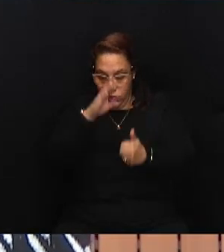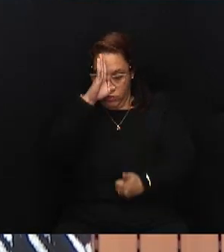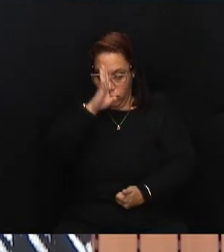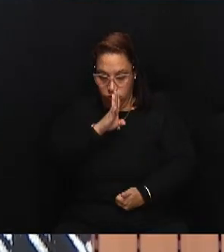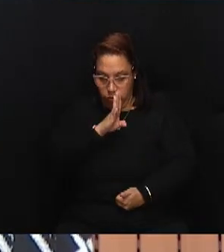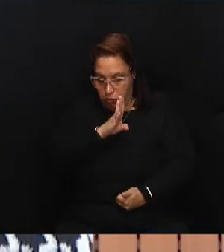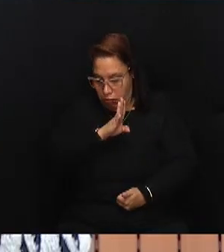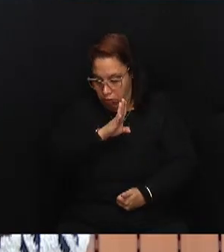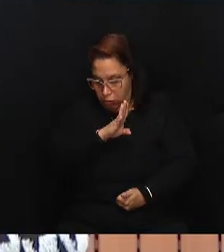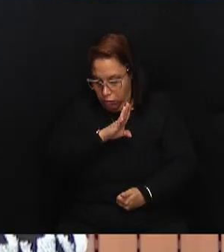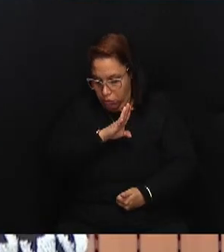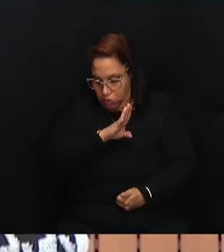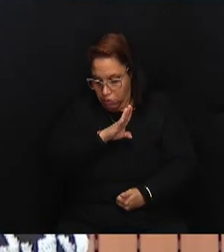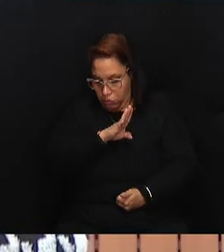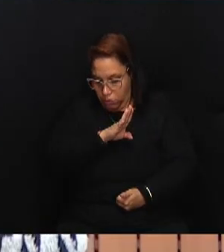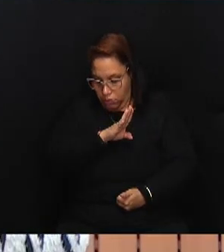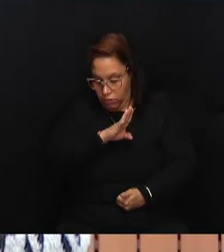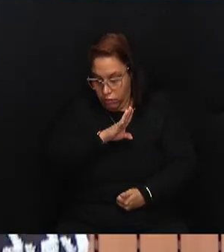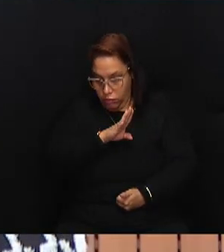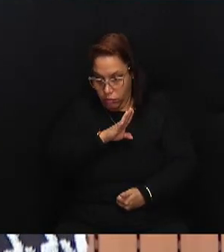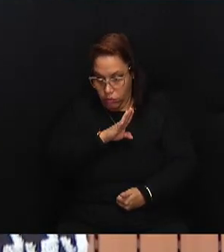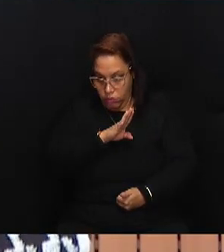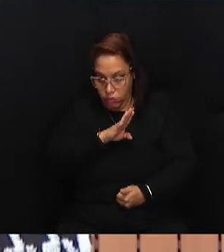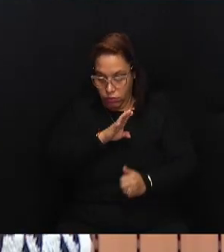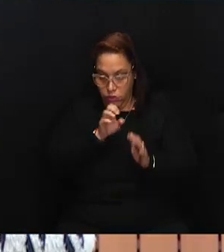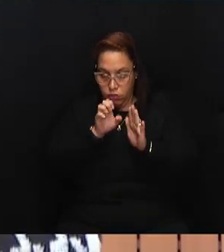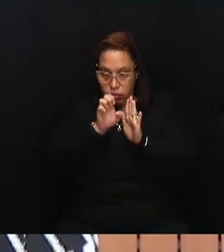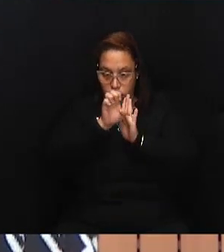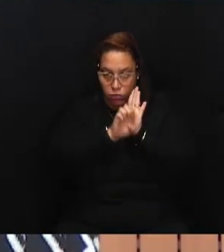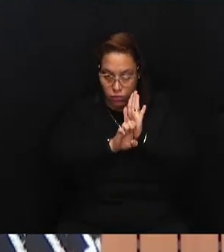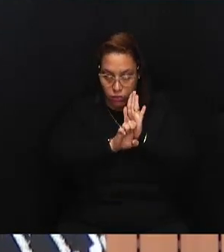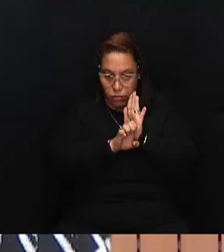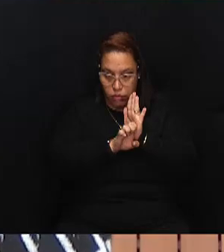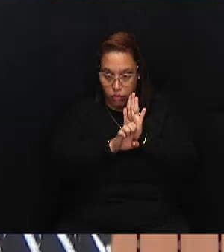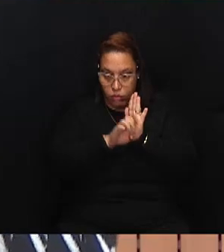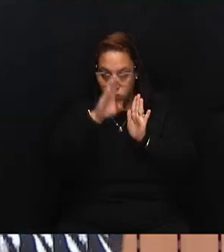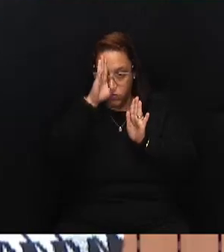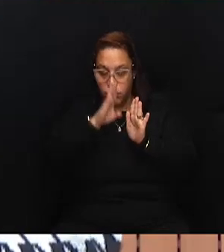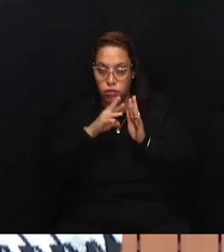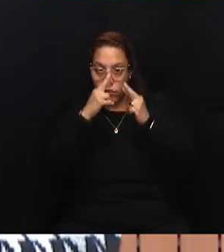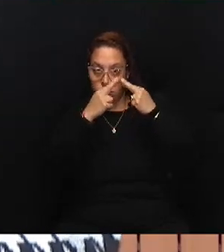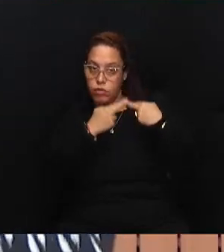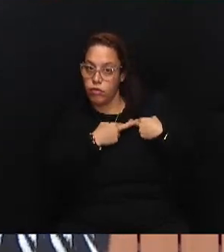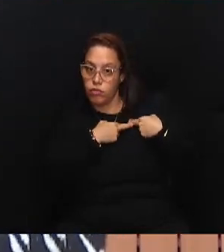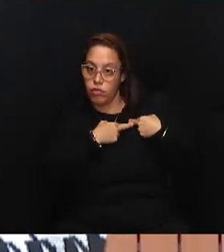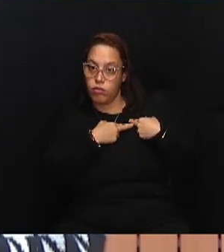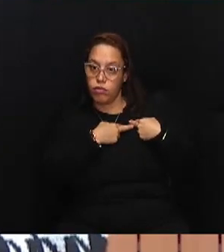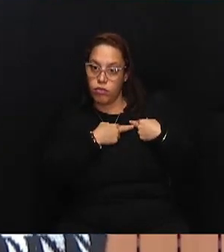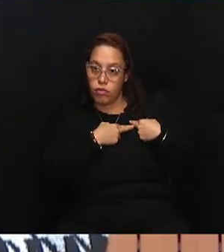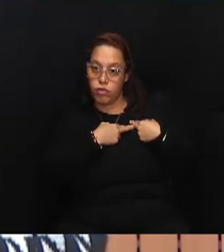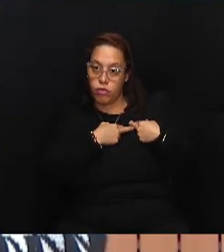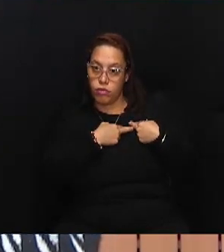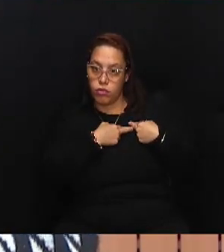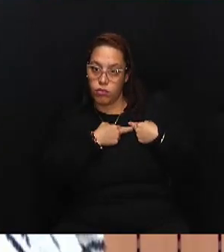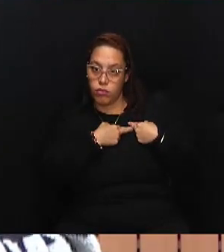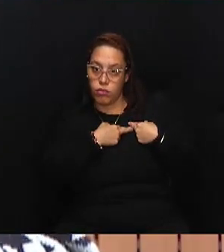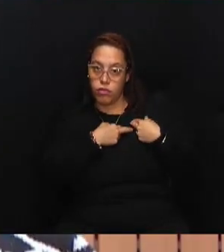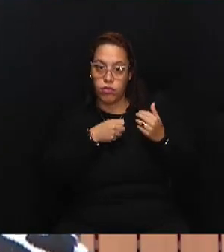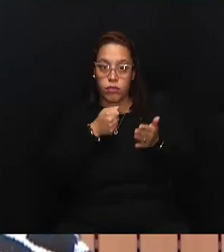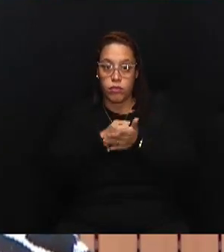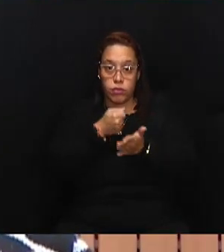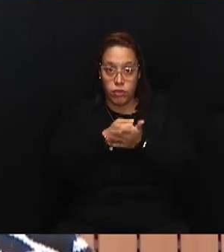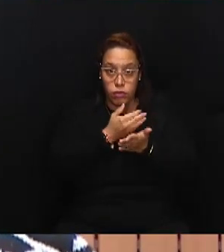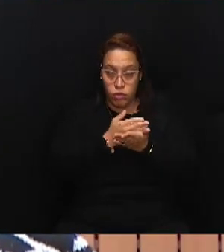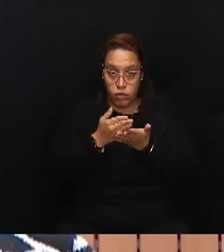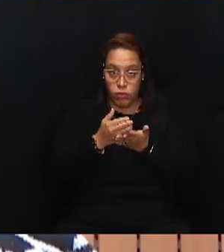do transporte, o Estatuto ele coloca que a gratuidade, respeitando a Constituição Federal, é obrigatória a partir